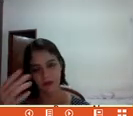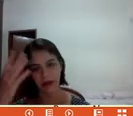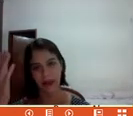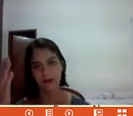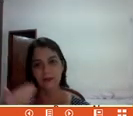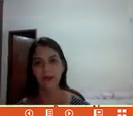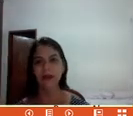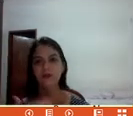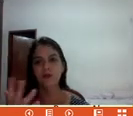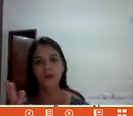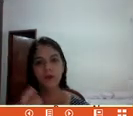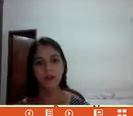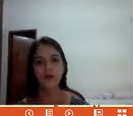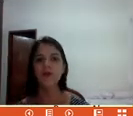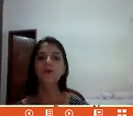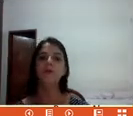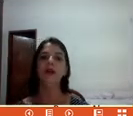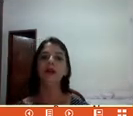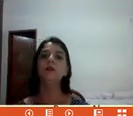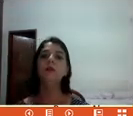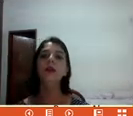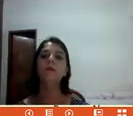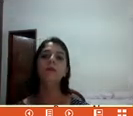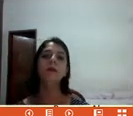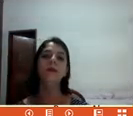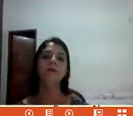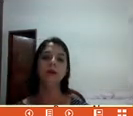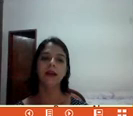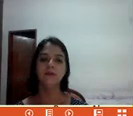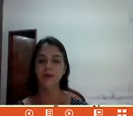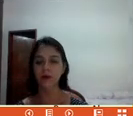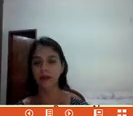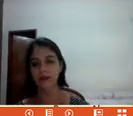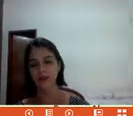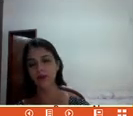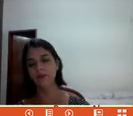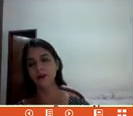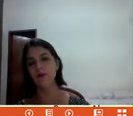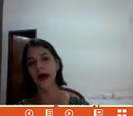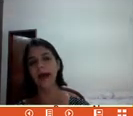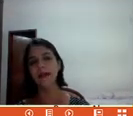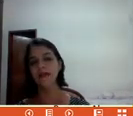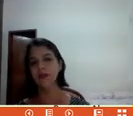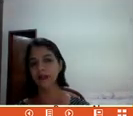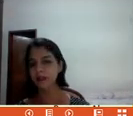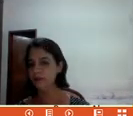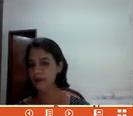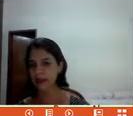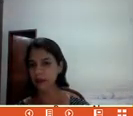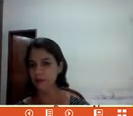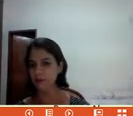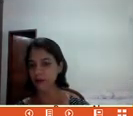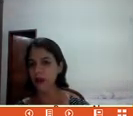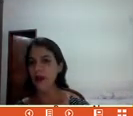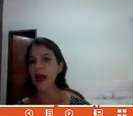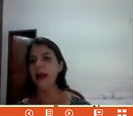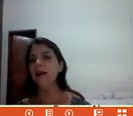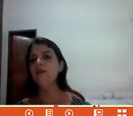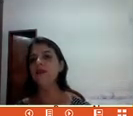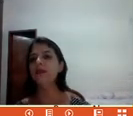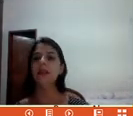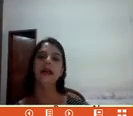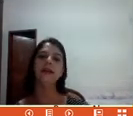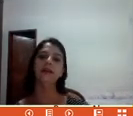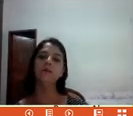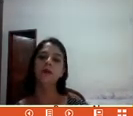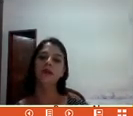eu já falei, dependendo do ponto e do movimento. E para mim, o mais importante, pessoal, a expressão facial. A língua